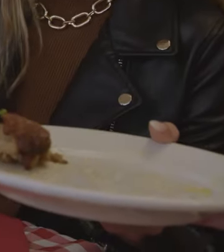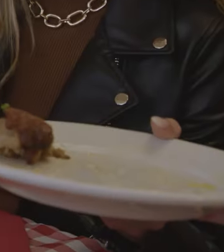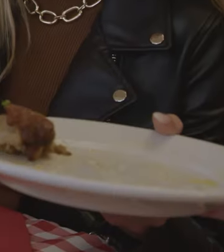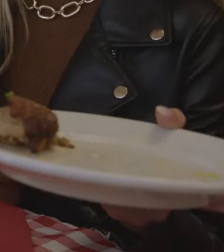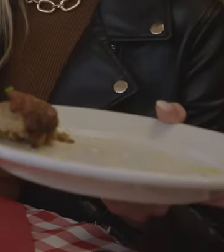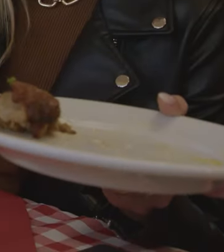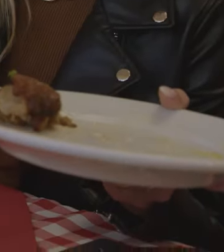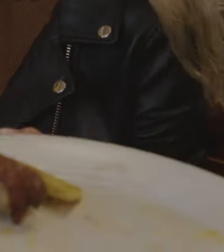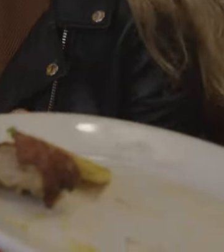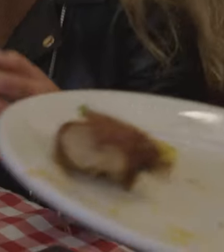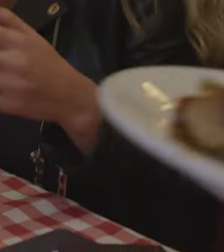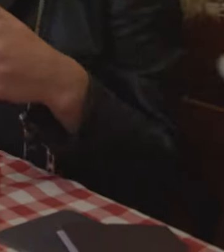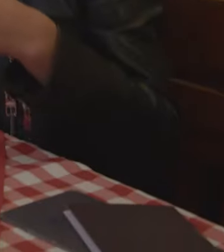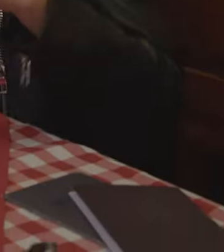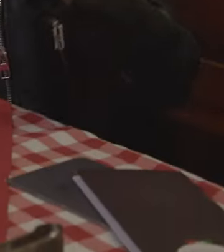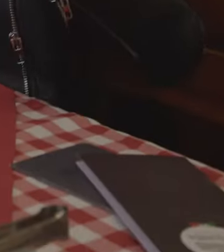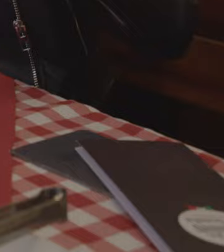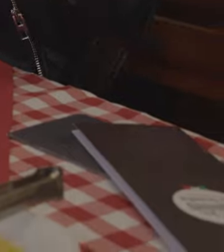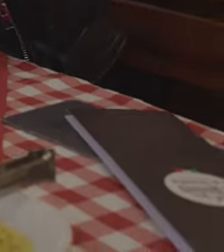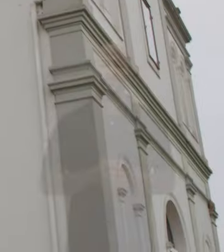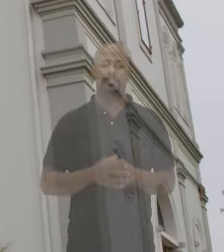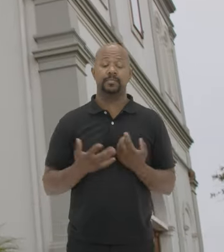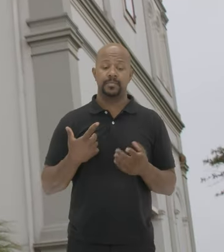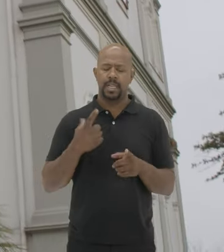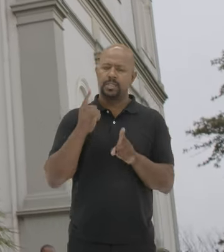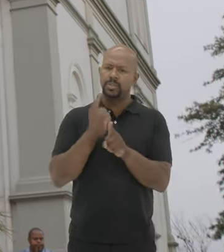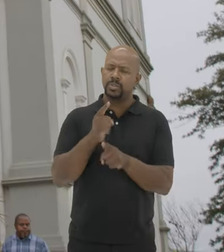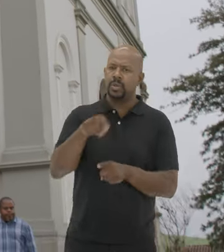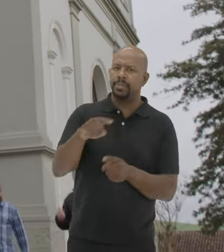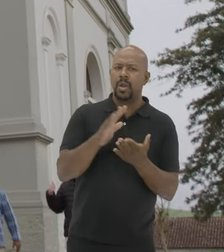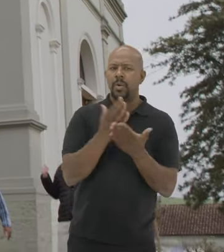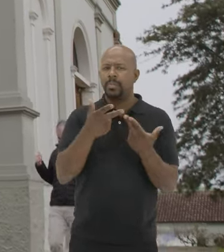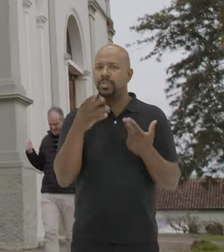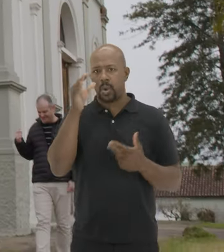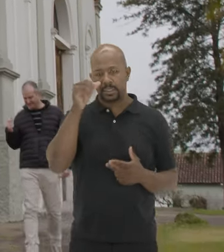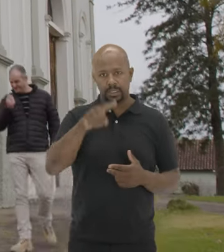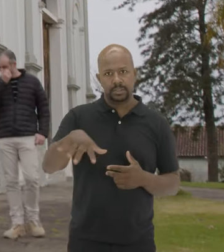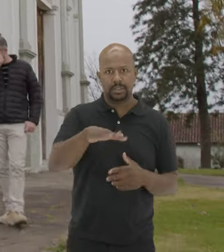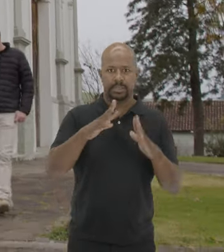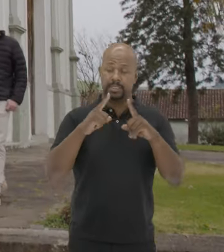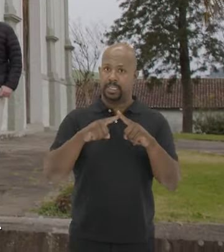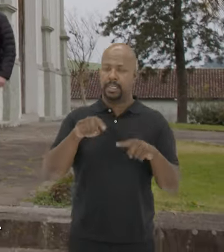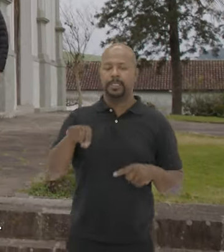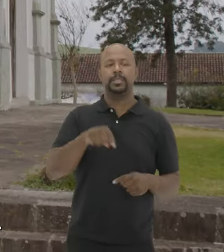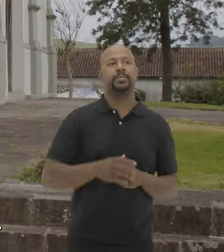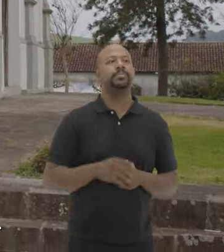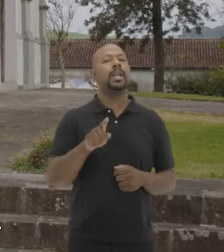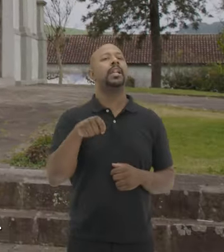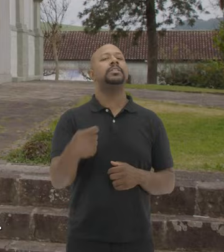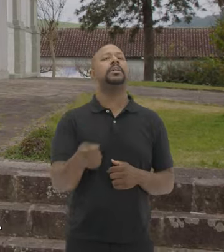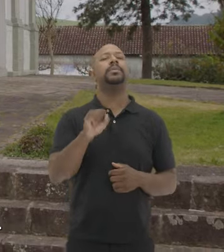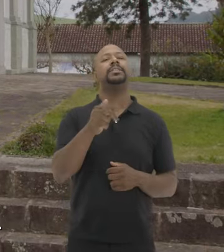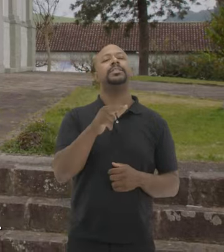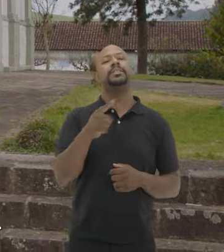Daniel e João caminham próximos a uma grande igreja. Estava lendo, descobri umas curiosidades aqui sobre essa igreja. Ela se chama